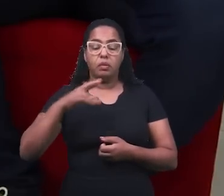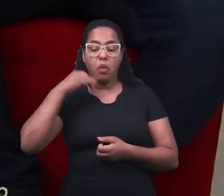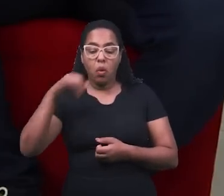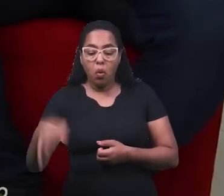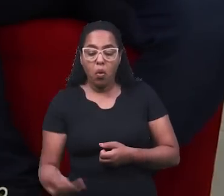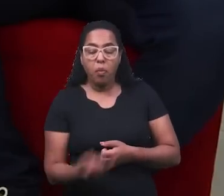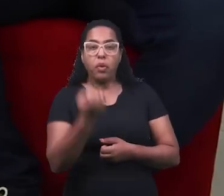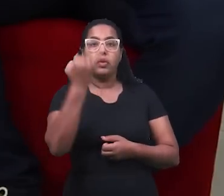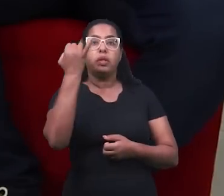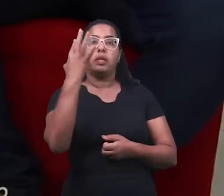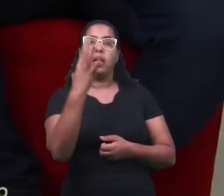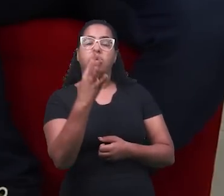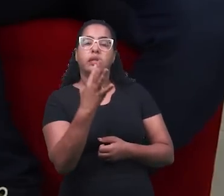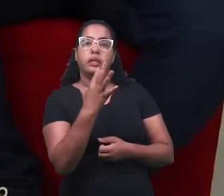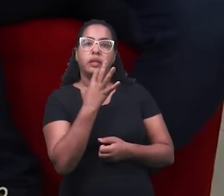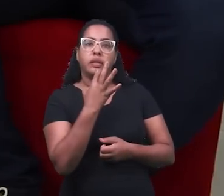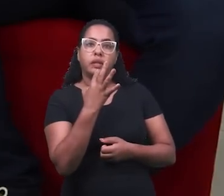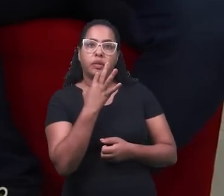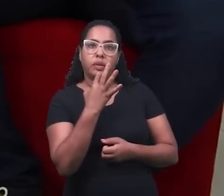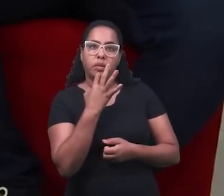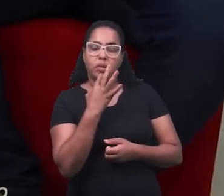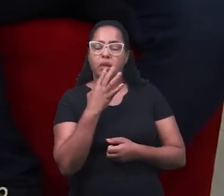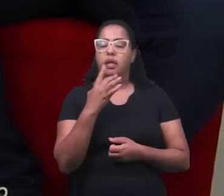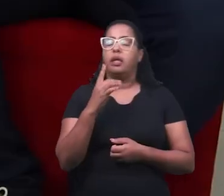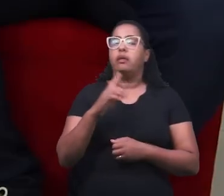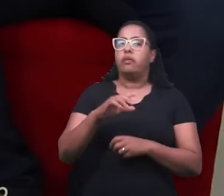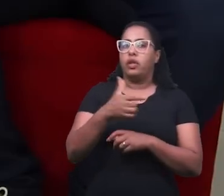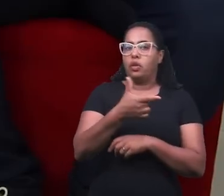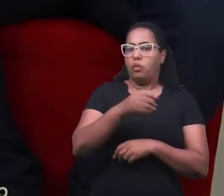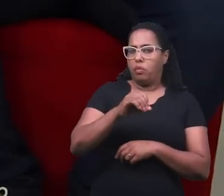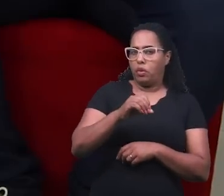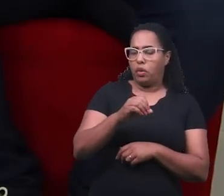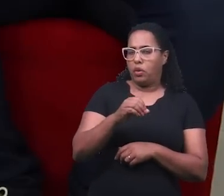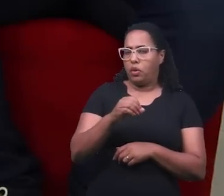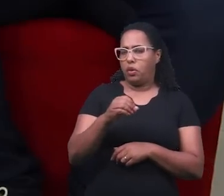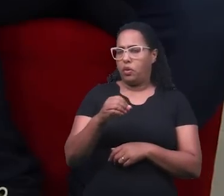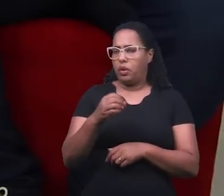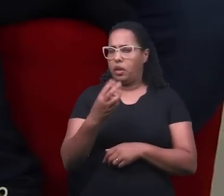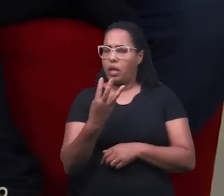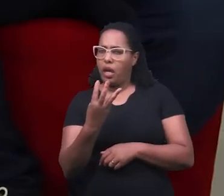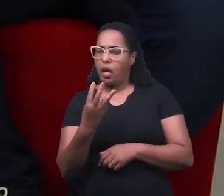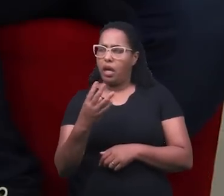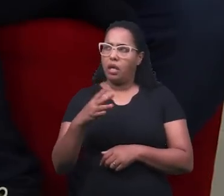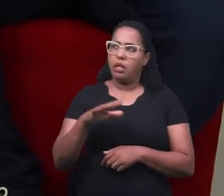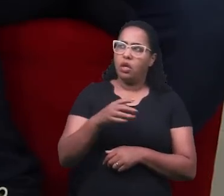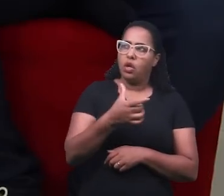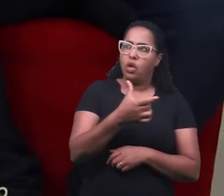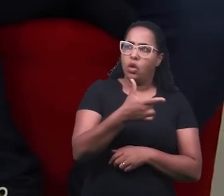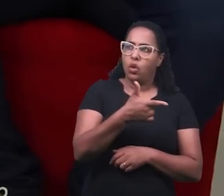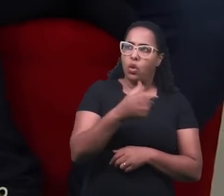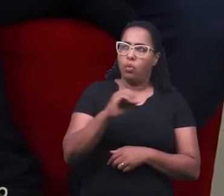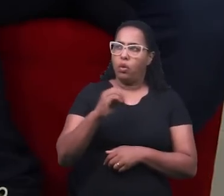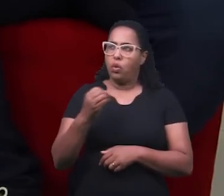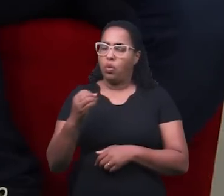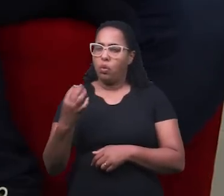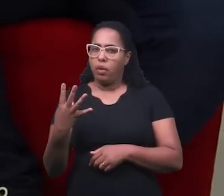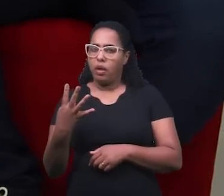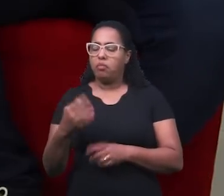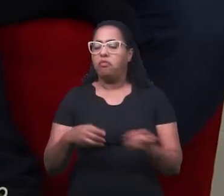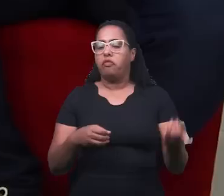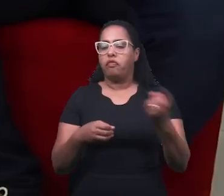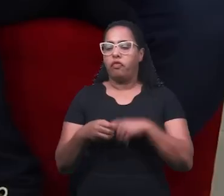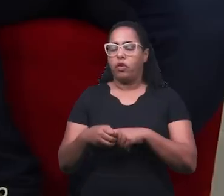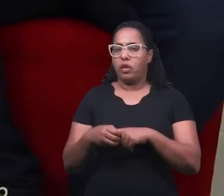terra em 2003. Eu fiquei ali em 2003, 2004, retornei ao Brasil e por longos 14